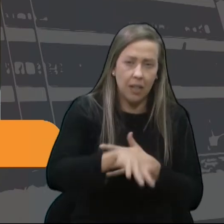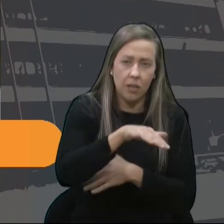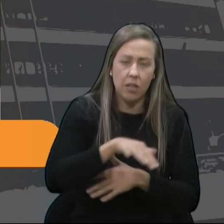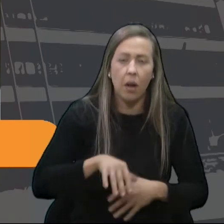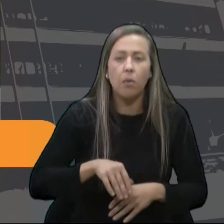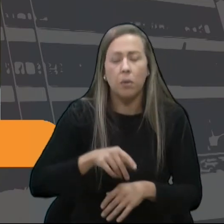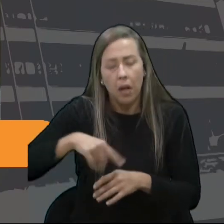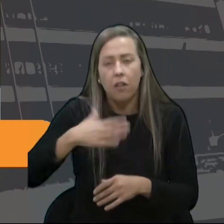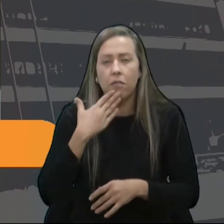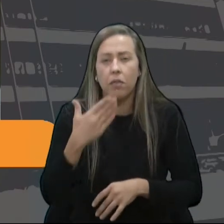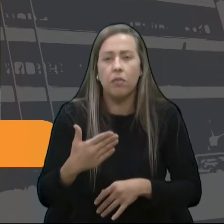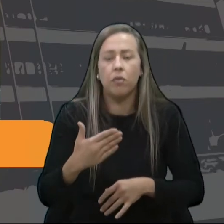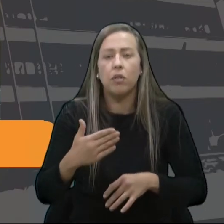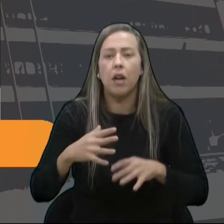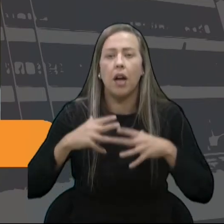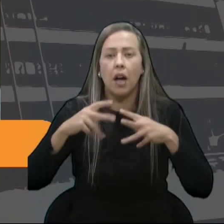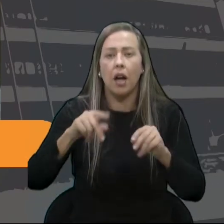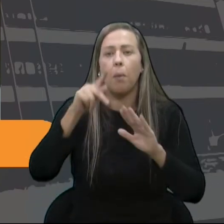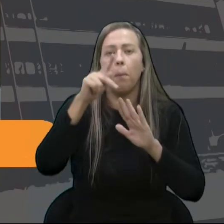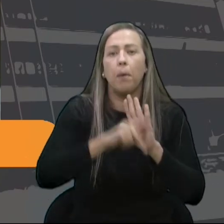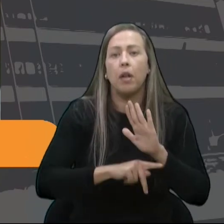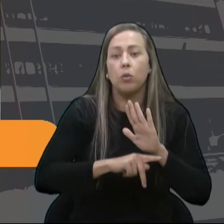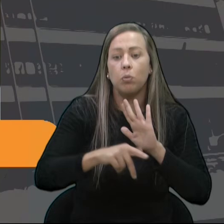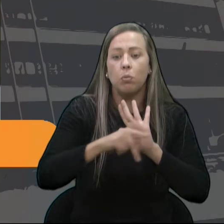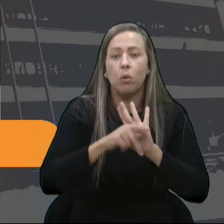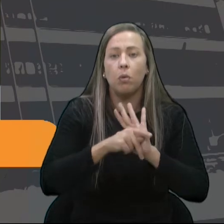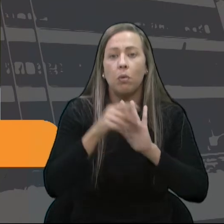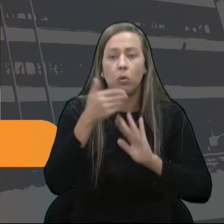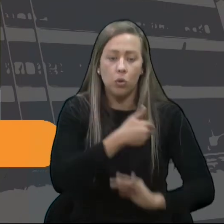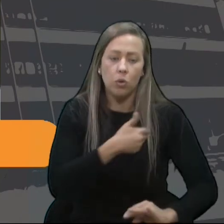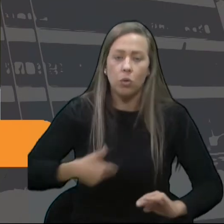sejam favoráveis aos planos do governo.